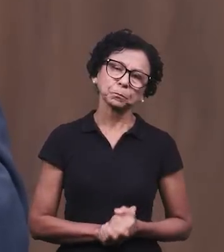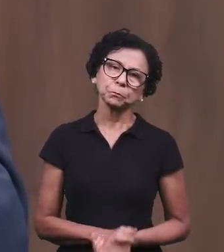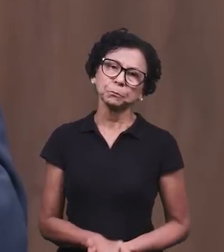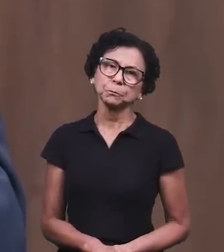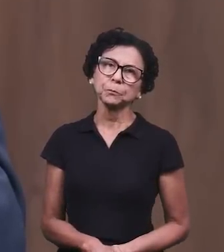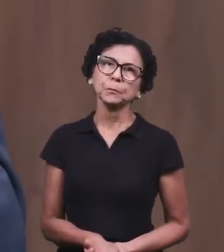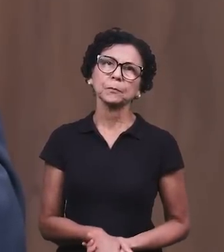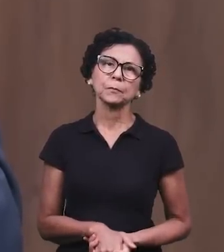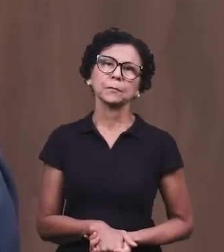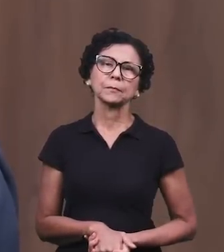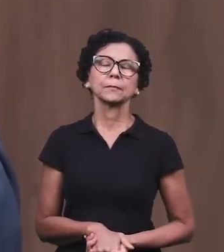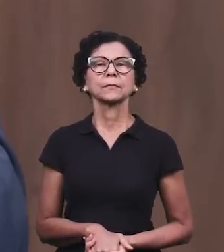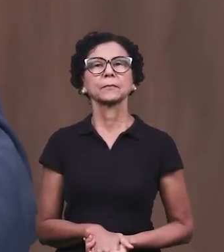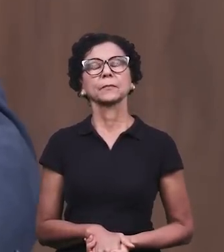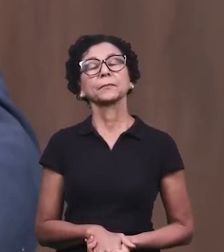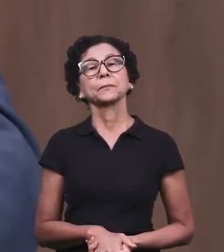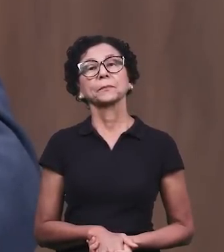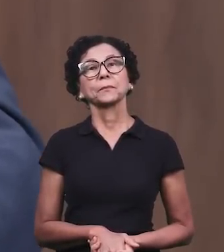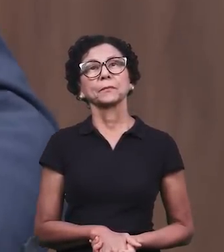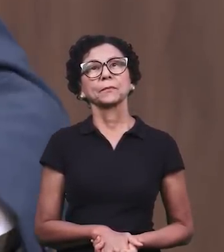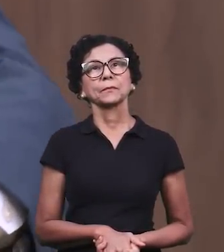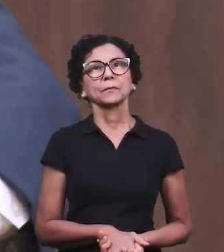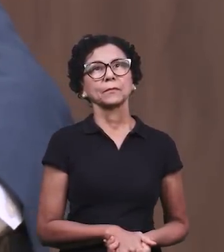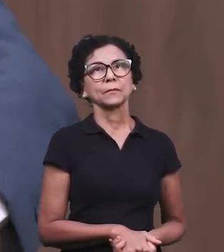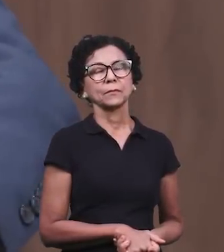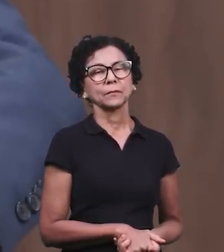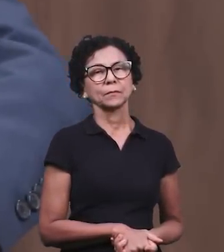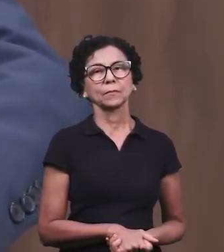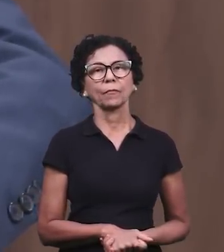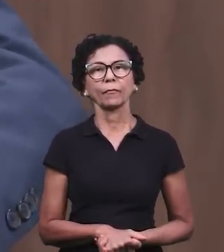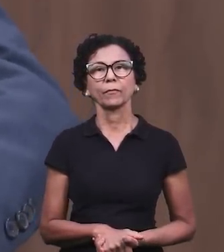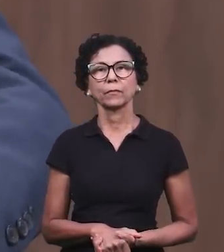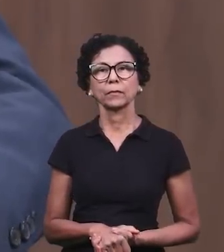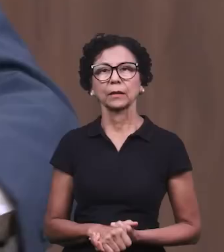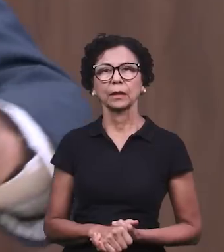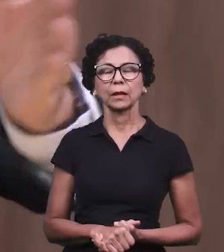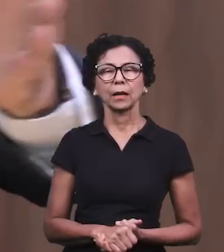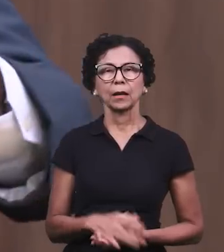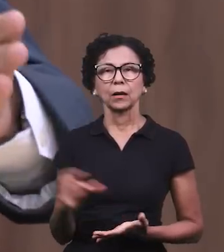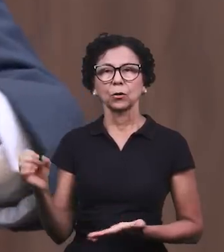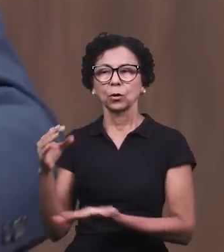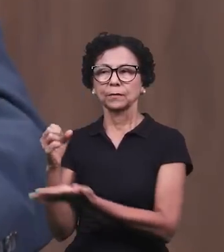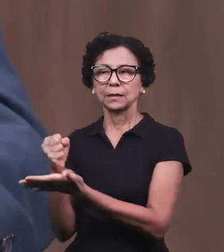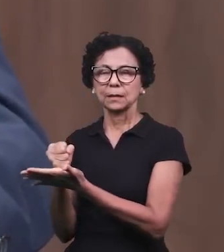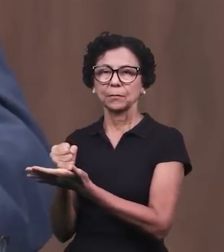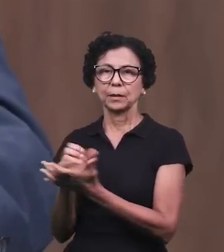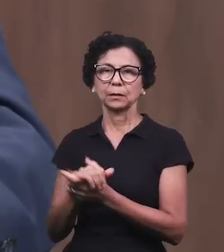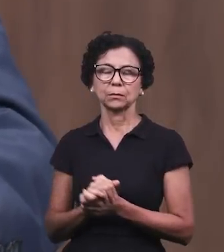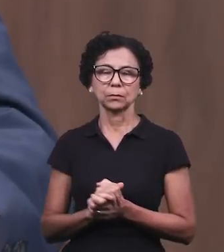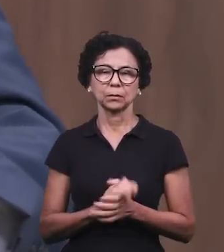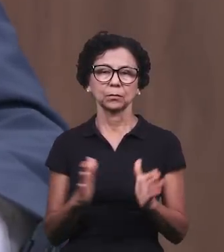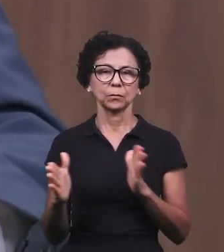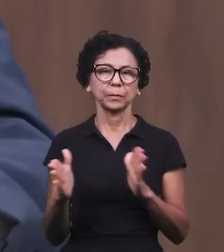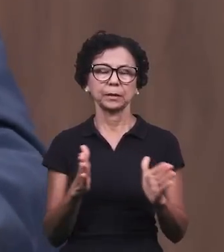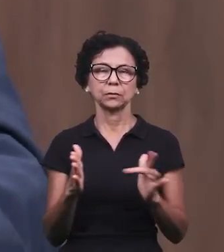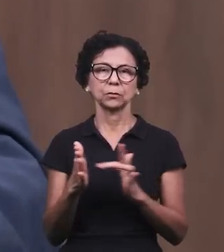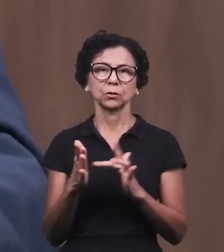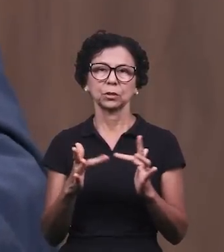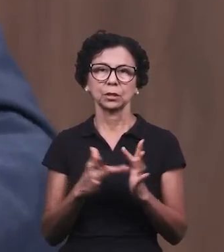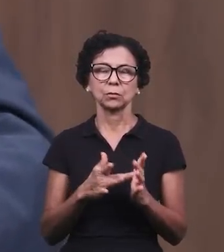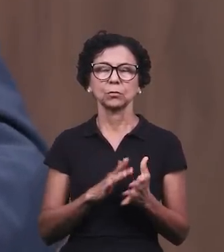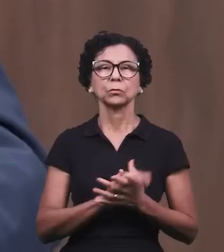assunto ainda com vocês, que A palavra toda, quer dizer, a palavra